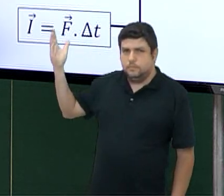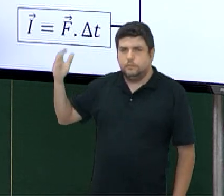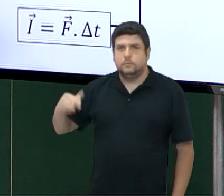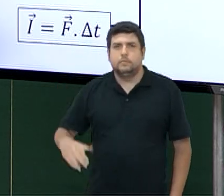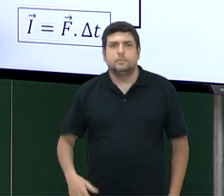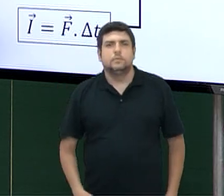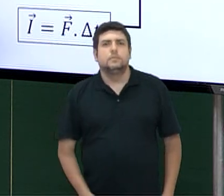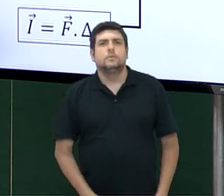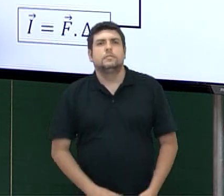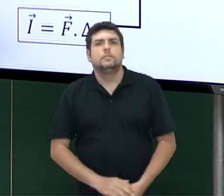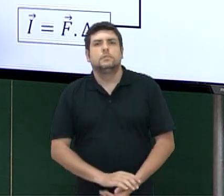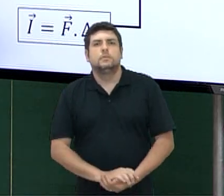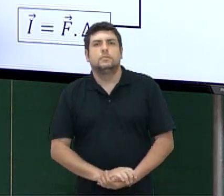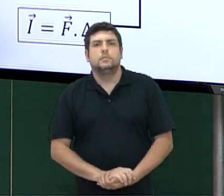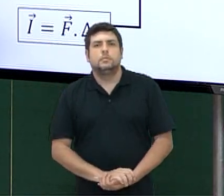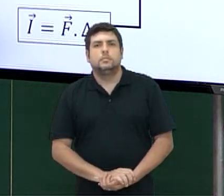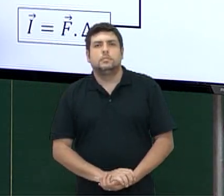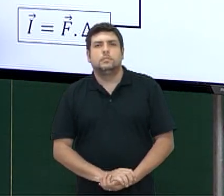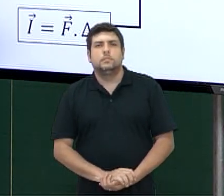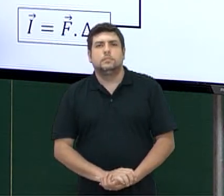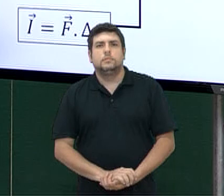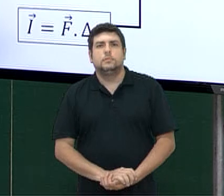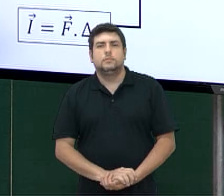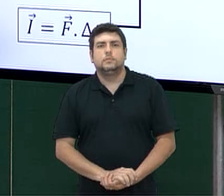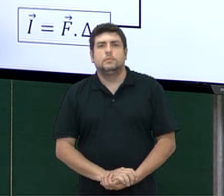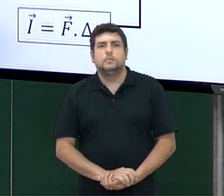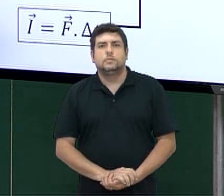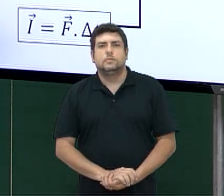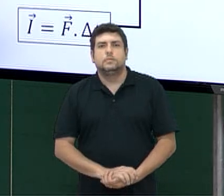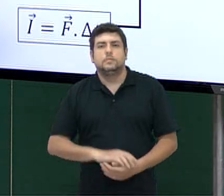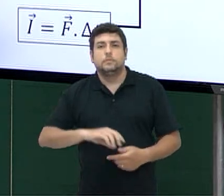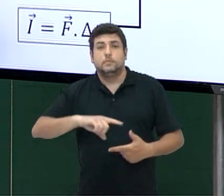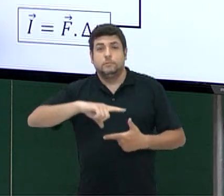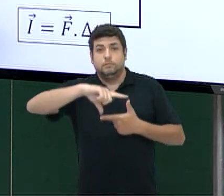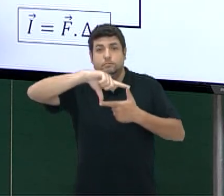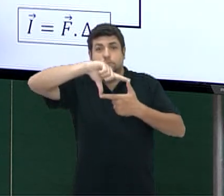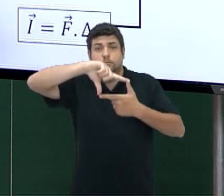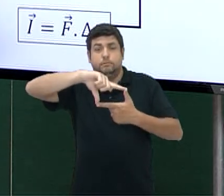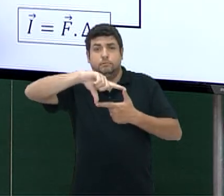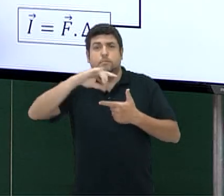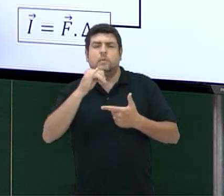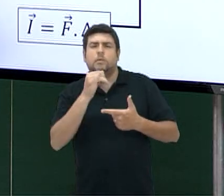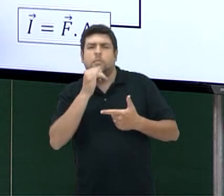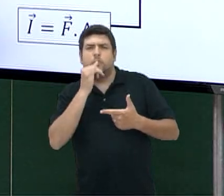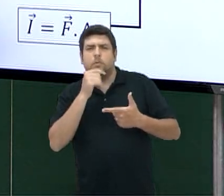área de retângulo, base vezes altura, muito comum utilizada aqui nos gráficos.